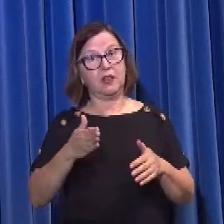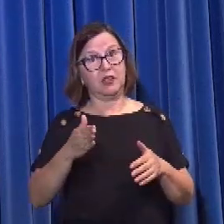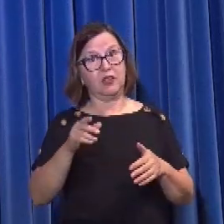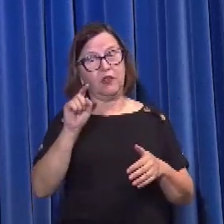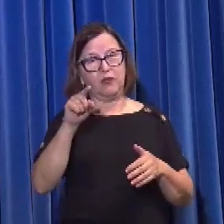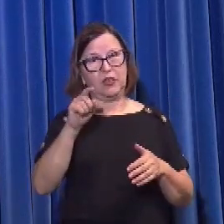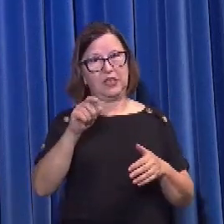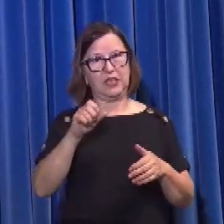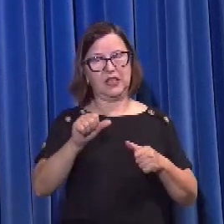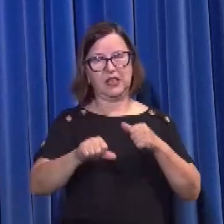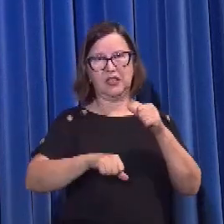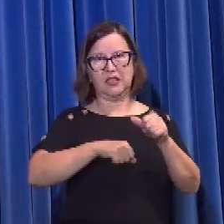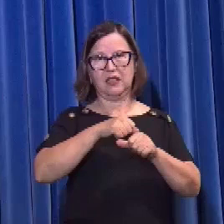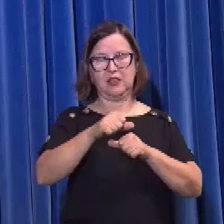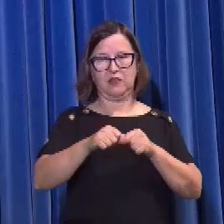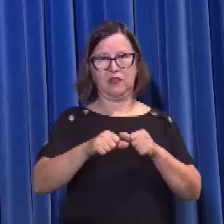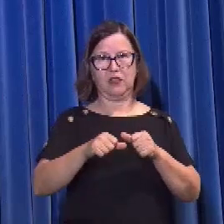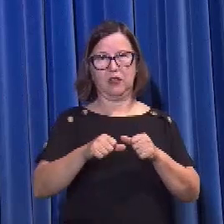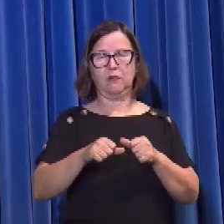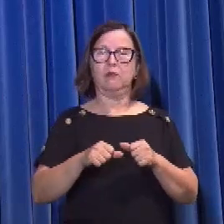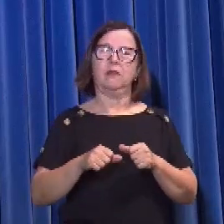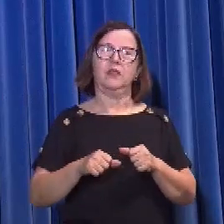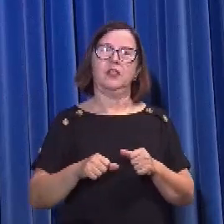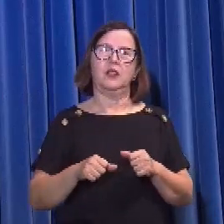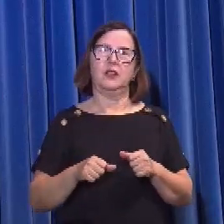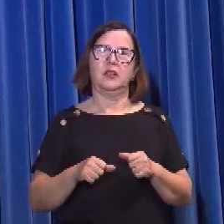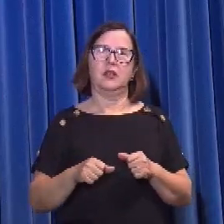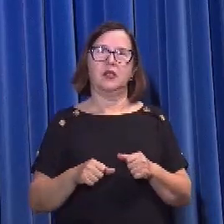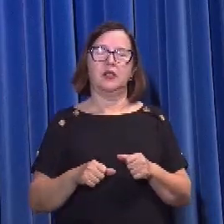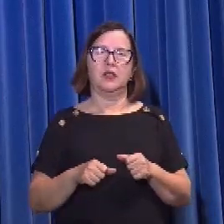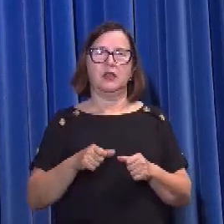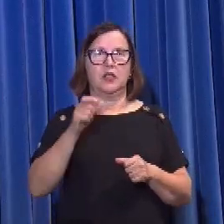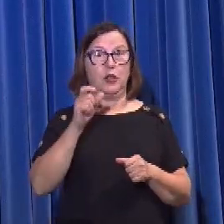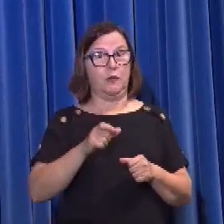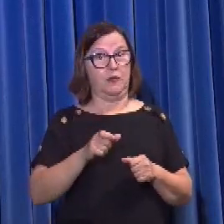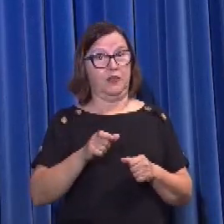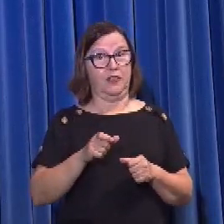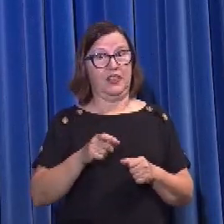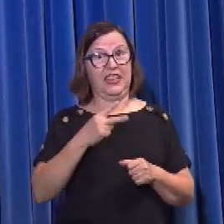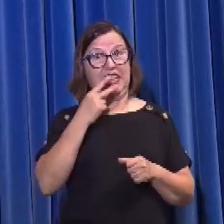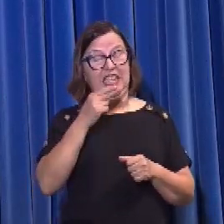justiceiro. Não, eu preciso resolver alguma coisa.